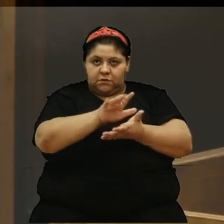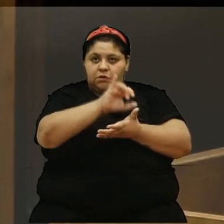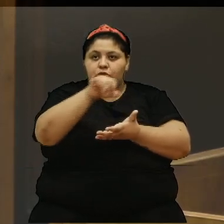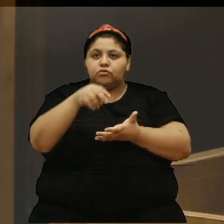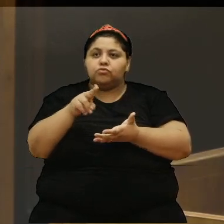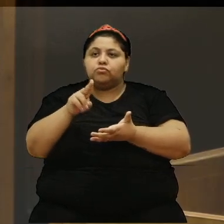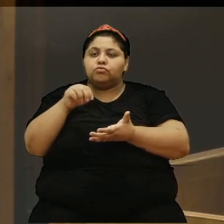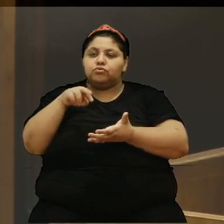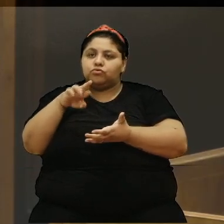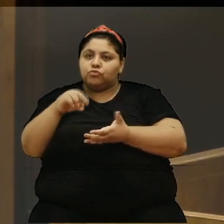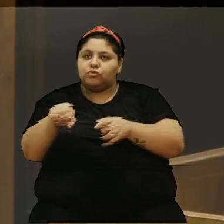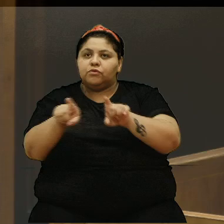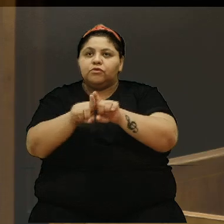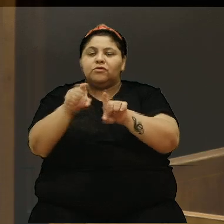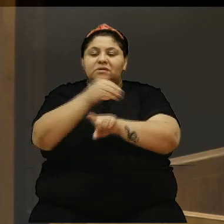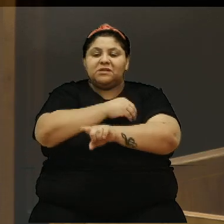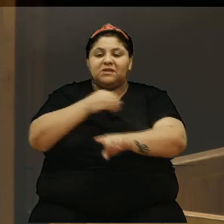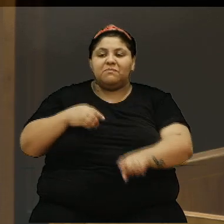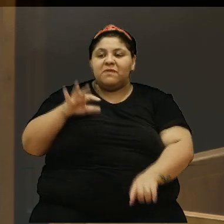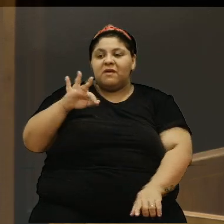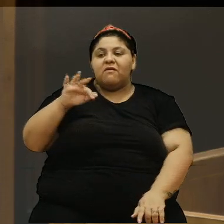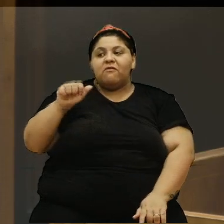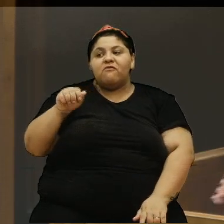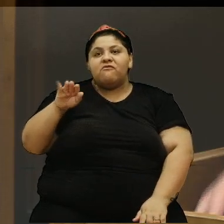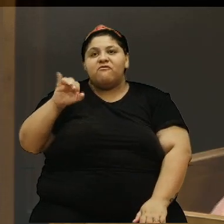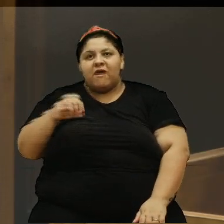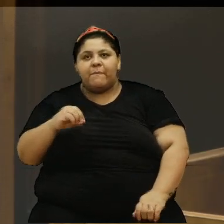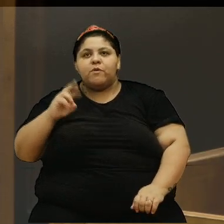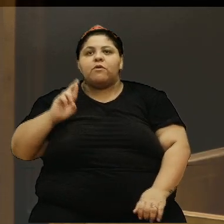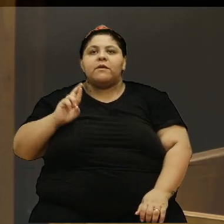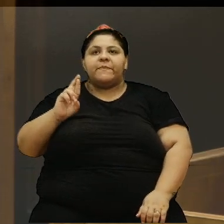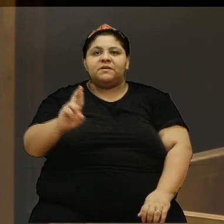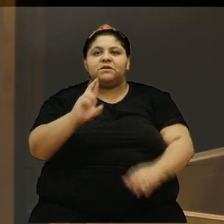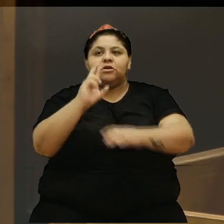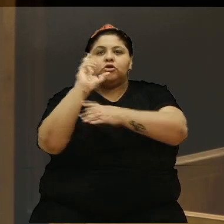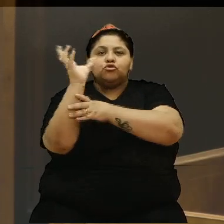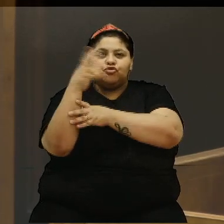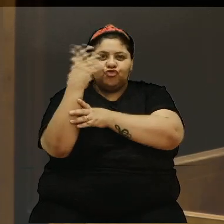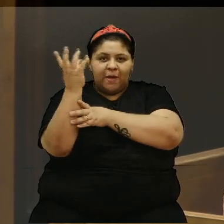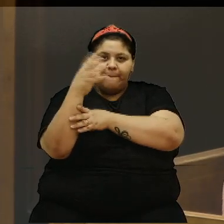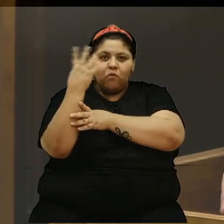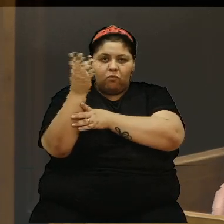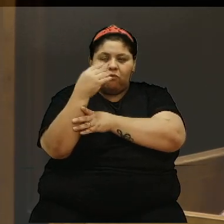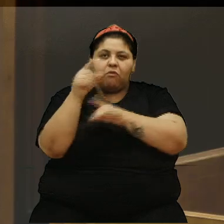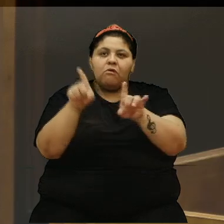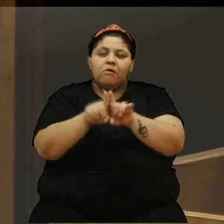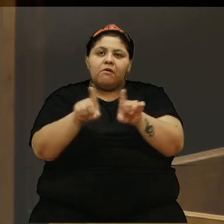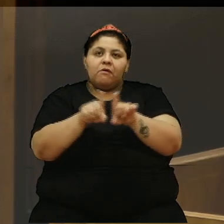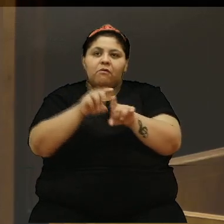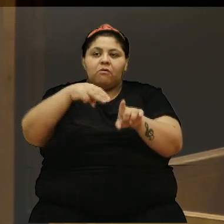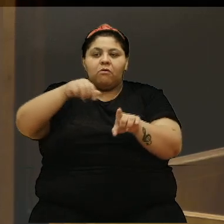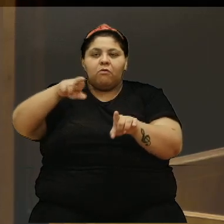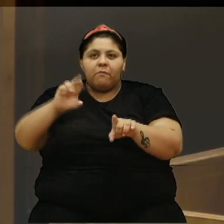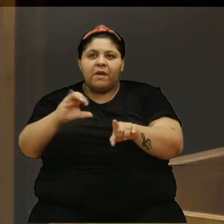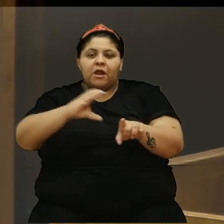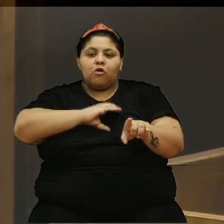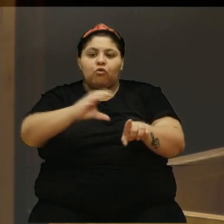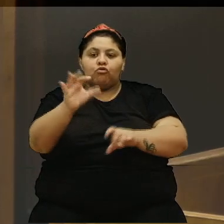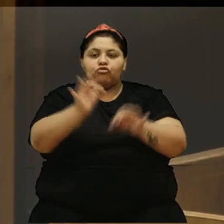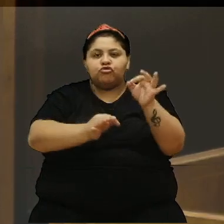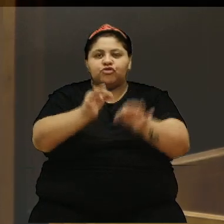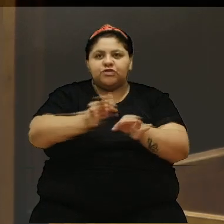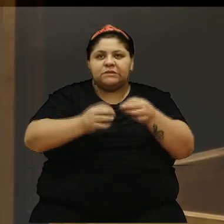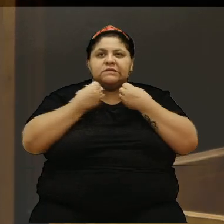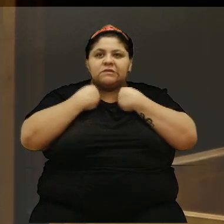também com o doutor Fábio, representante do SAMU, e além deles, também com o Mário, que é o coordenador jurídico da Secretaria de